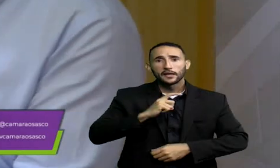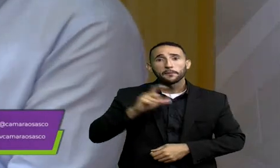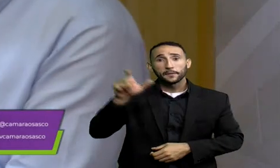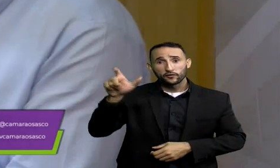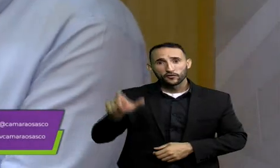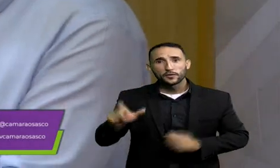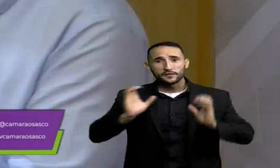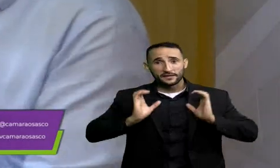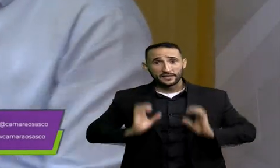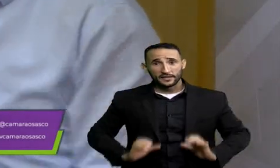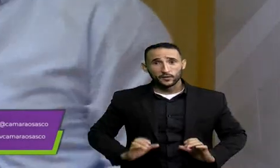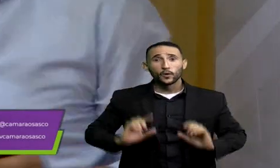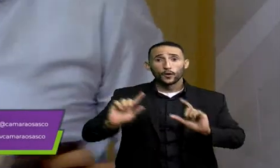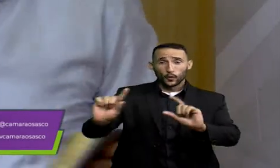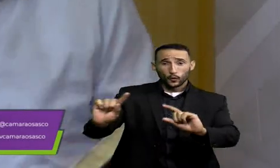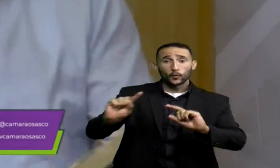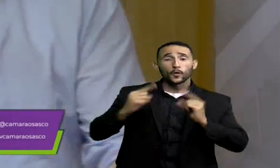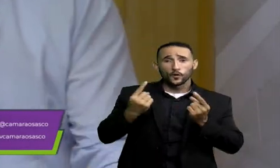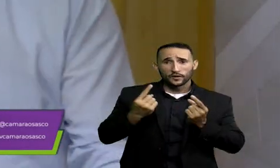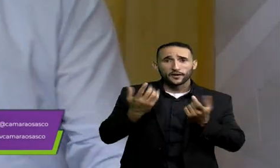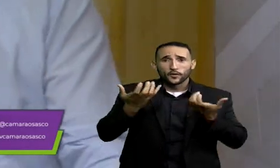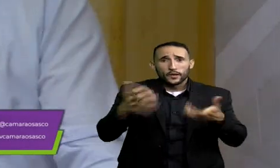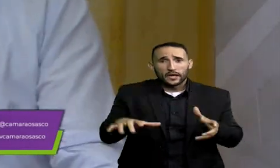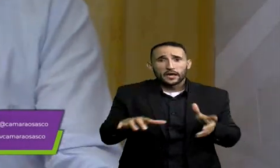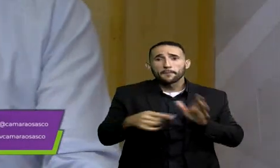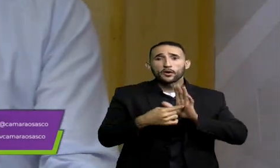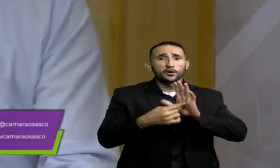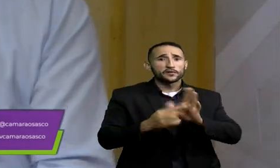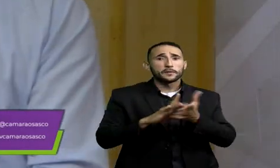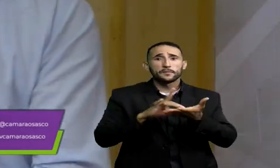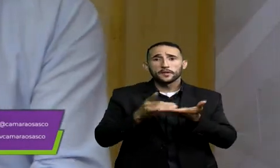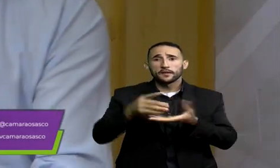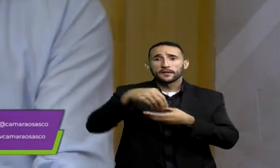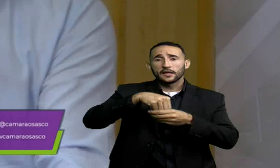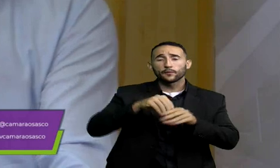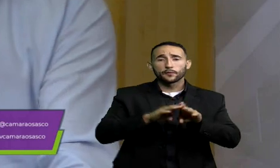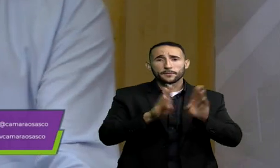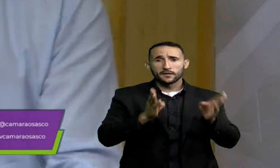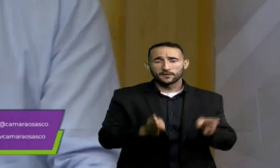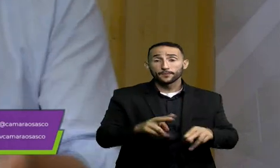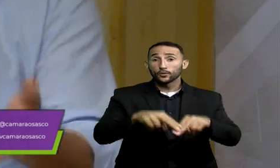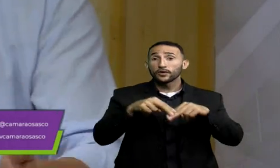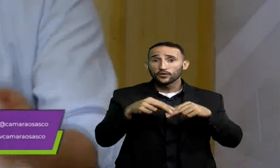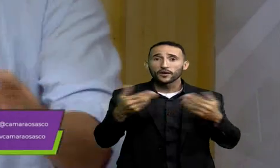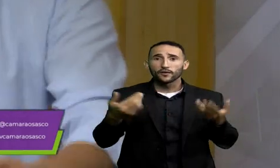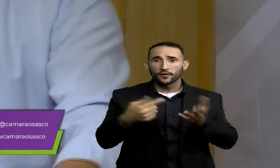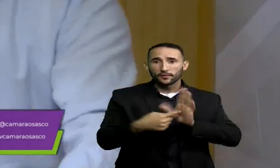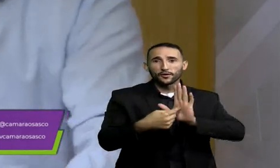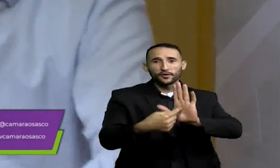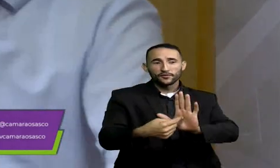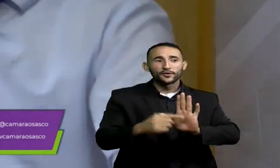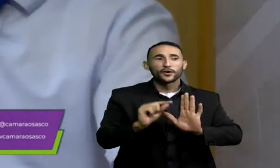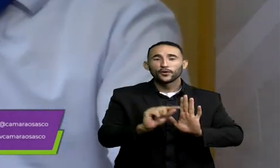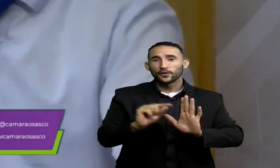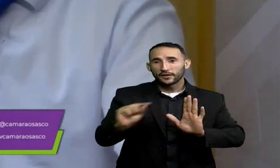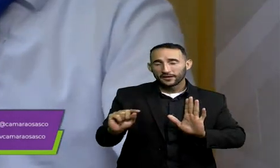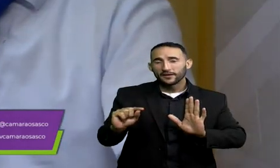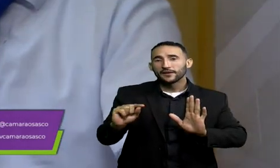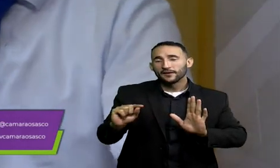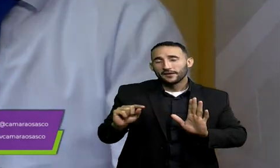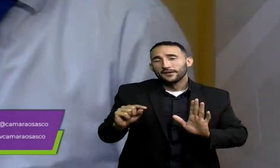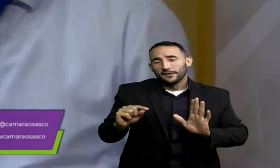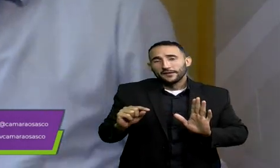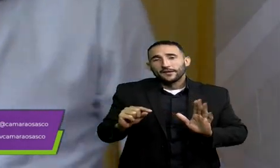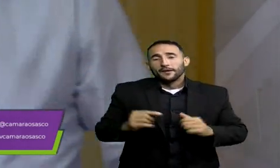querendo que não exista mais a Bíblia em cima dessa mesa eu vou contrapor aqui colocando aqui bem a minha na frente Senor